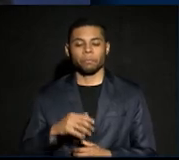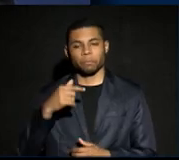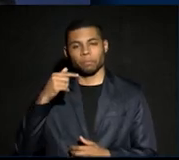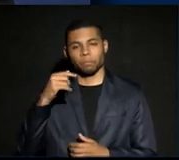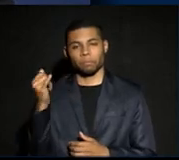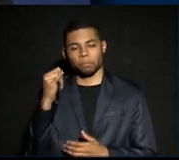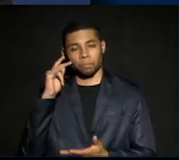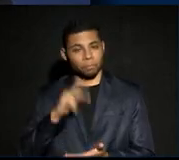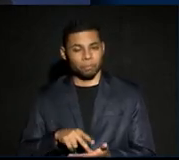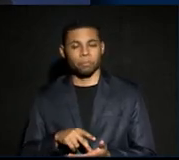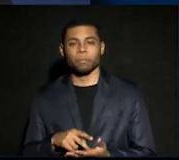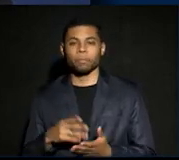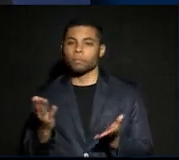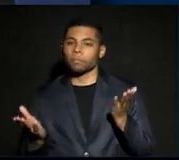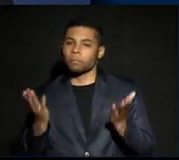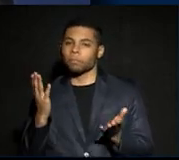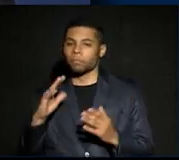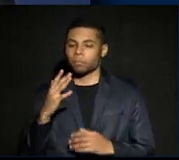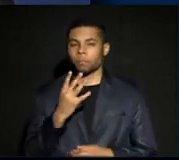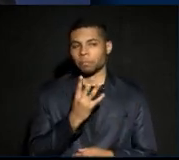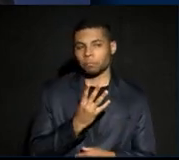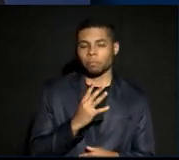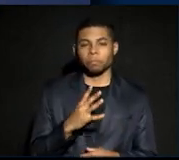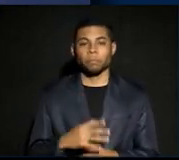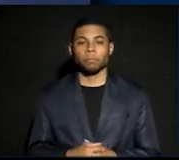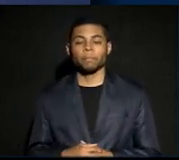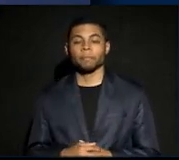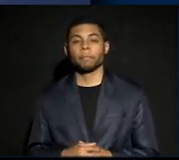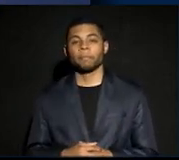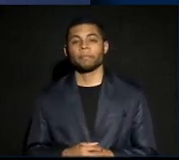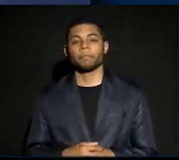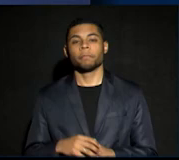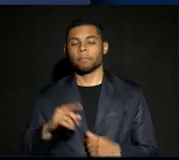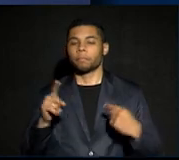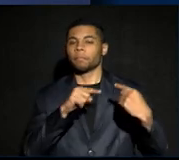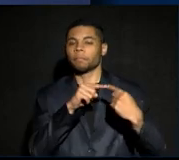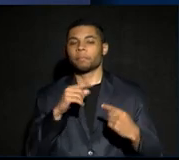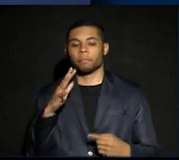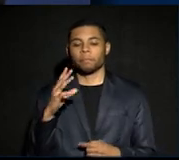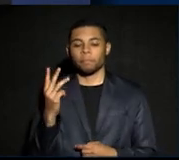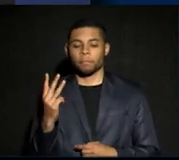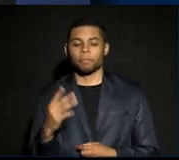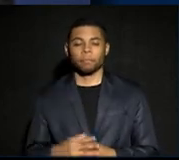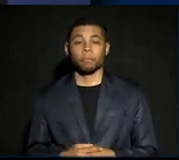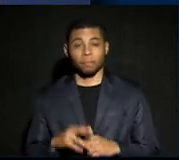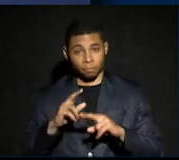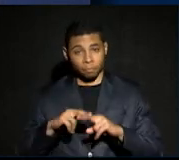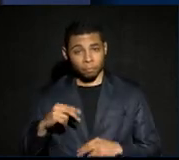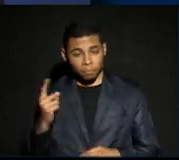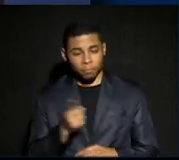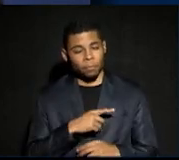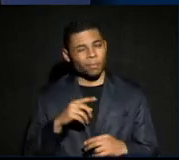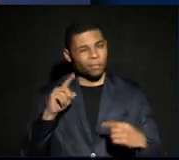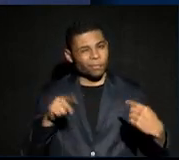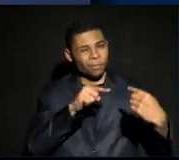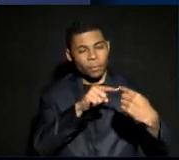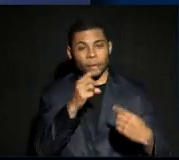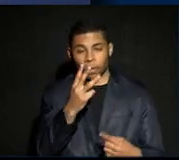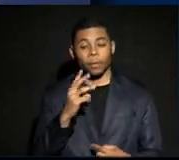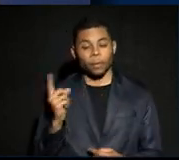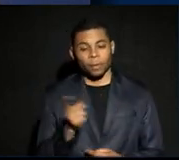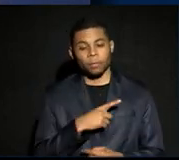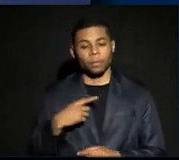real de equilíbrio for em torno de 4, e aí uma meta de inflação de 3. Mas o caminho até lá tende a